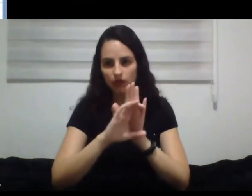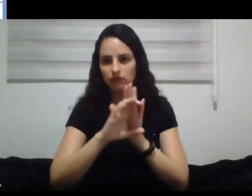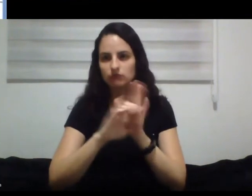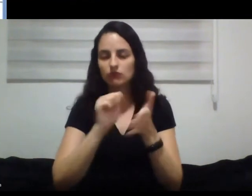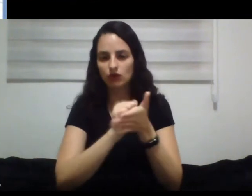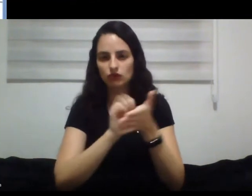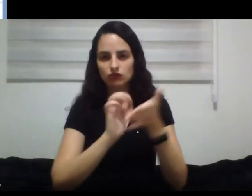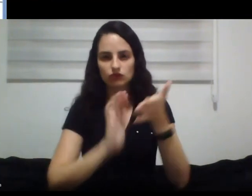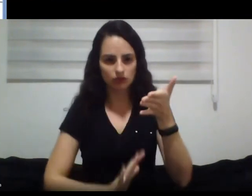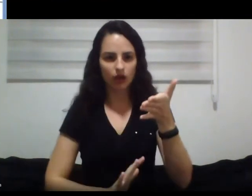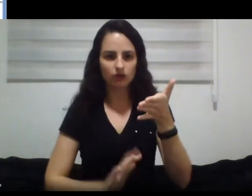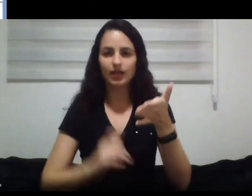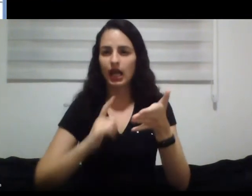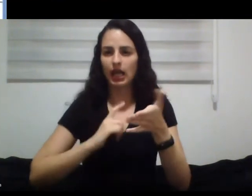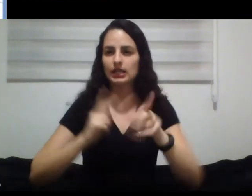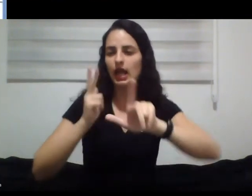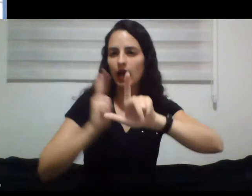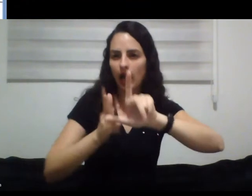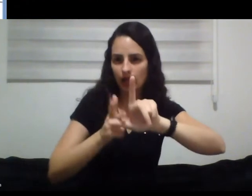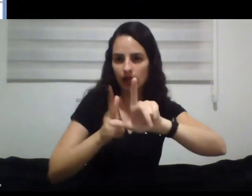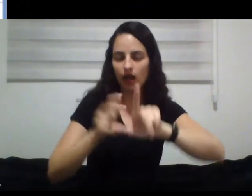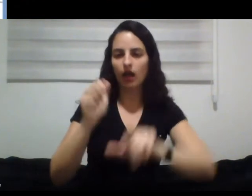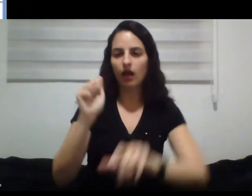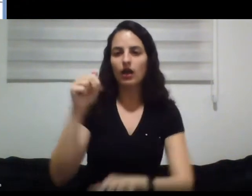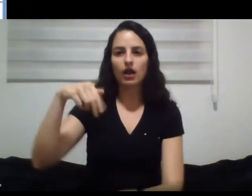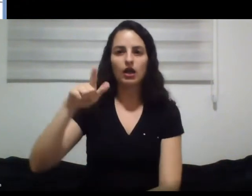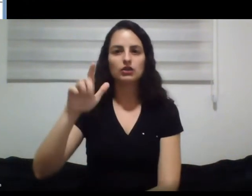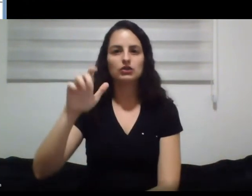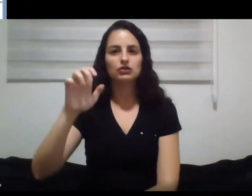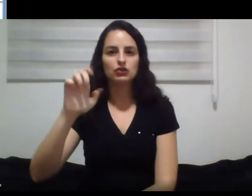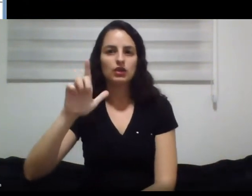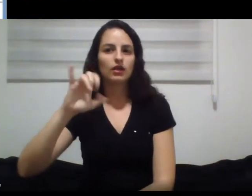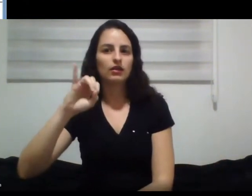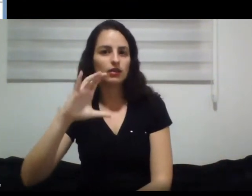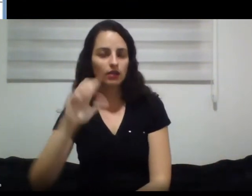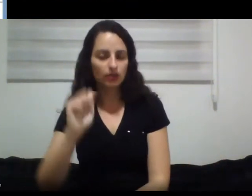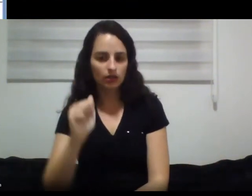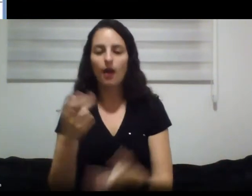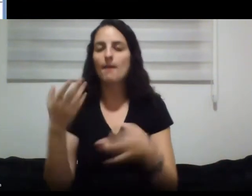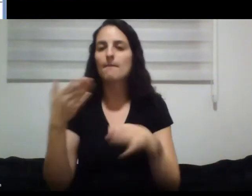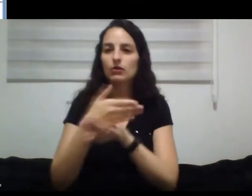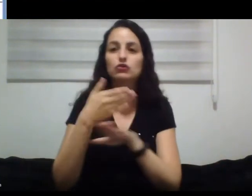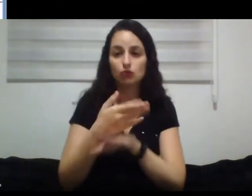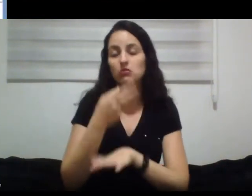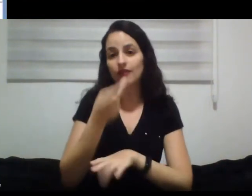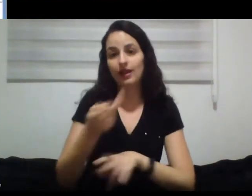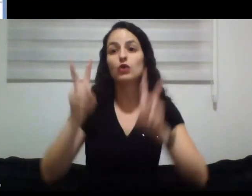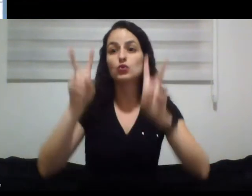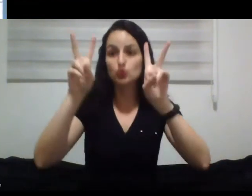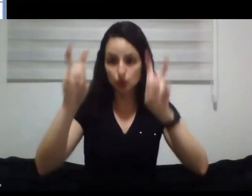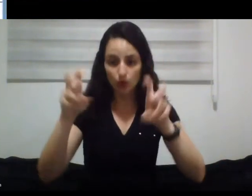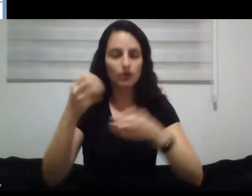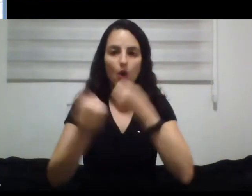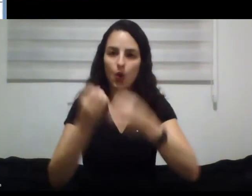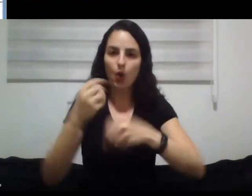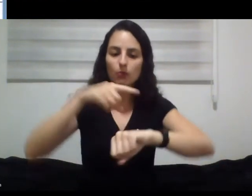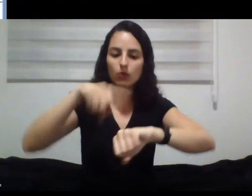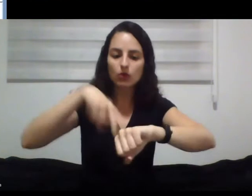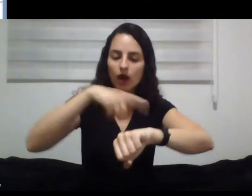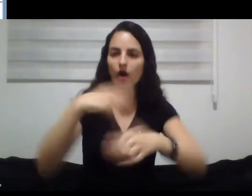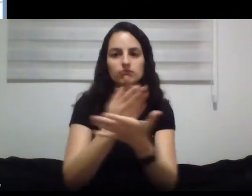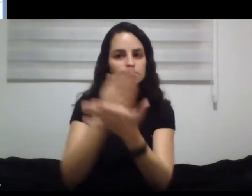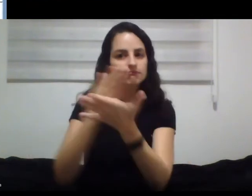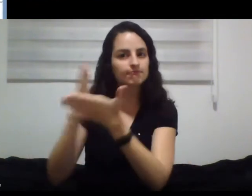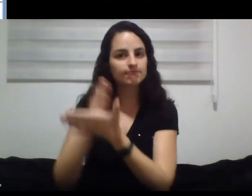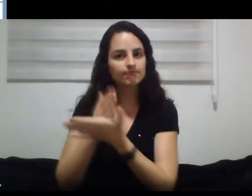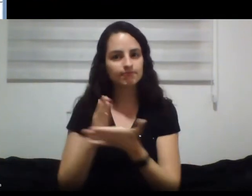objetivos específicos. Aqui também tem a inscrição, né, essa aqui é a estratégia de ensino. Parece que tinha alguma pergunta aqui no chat com